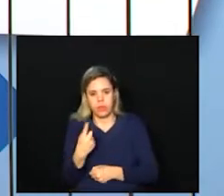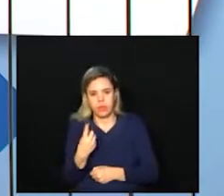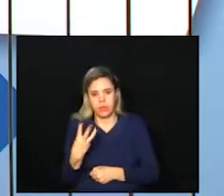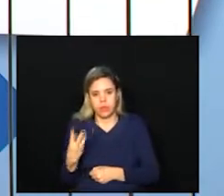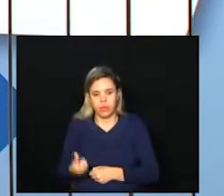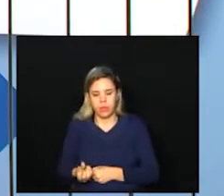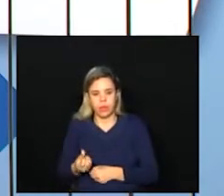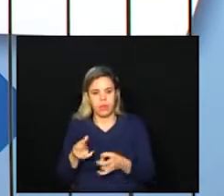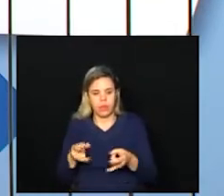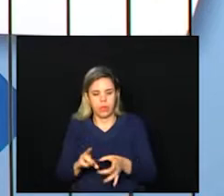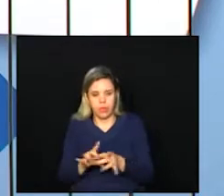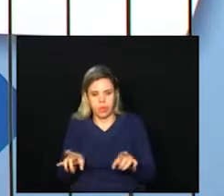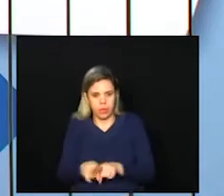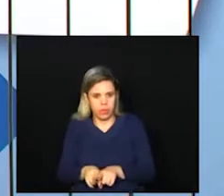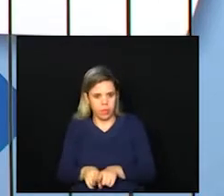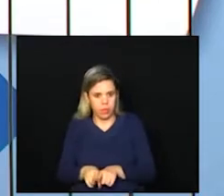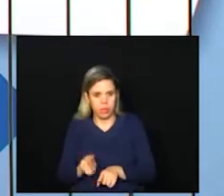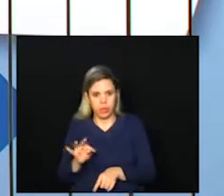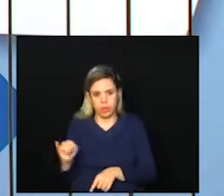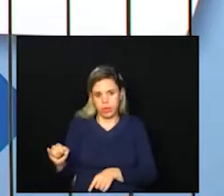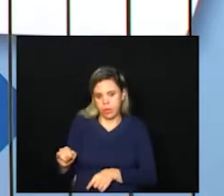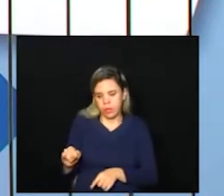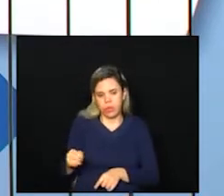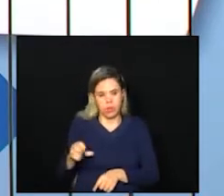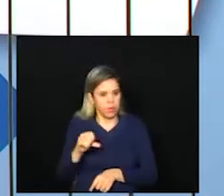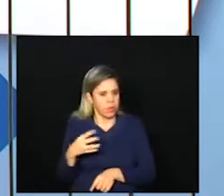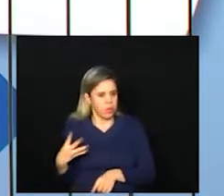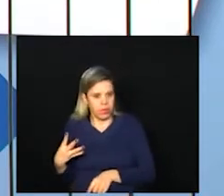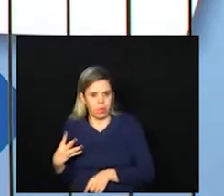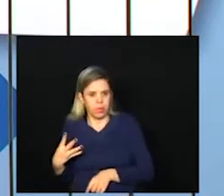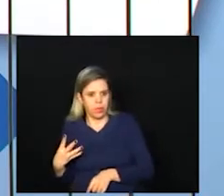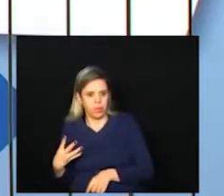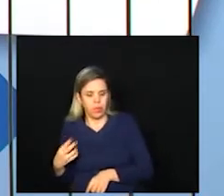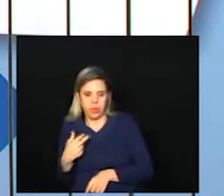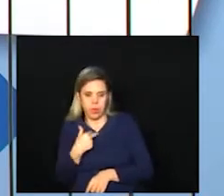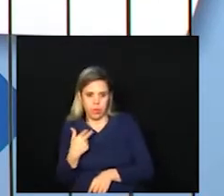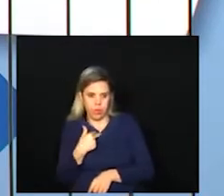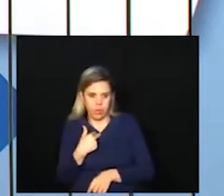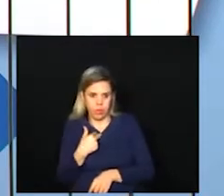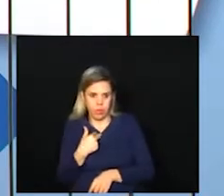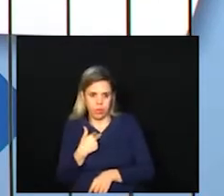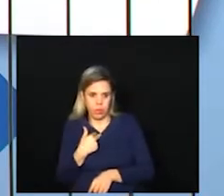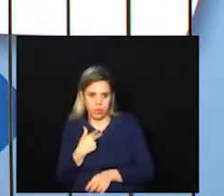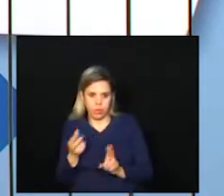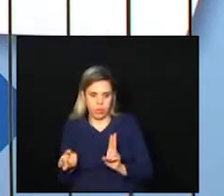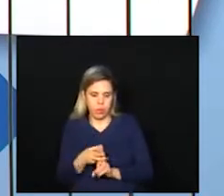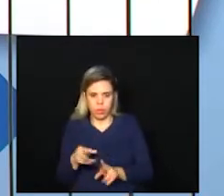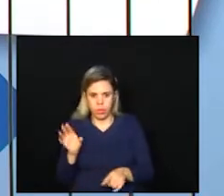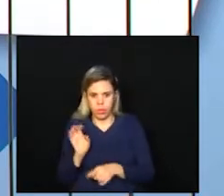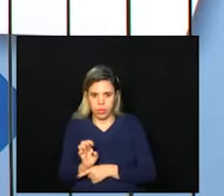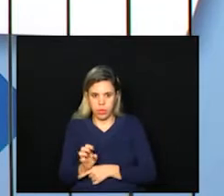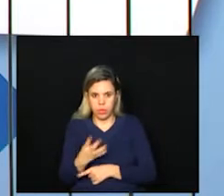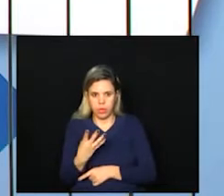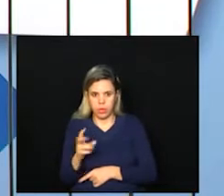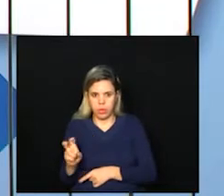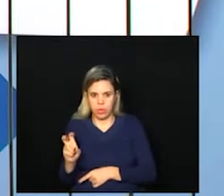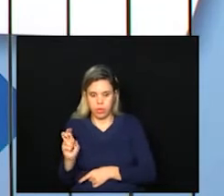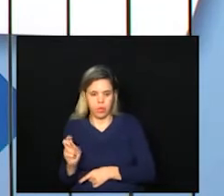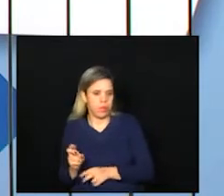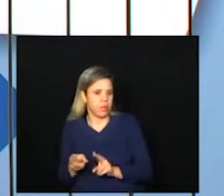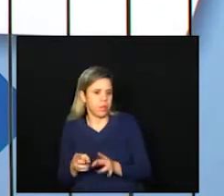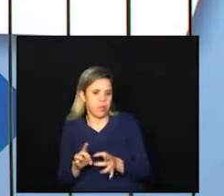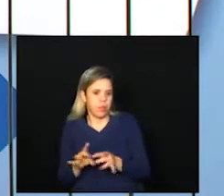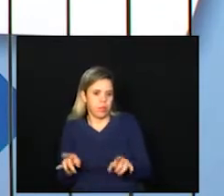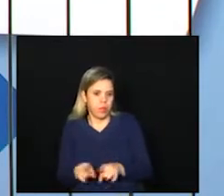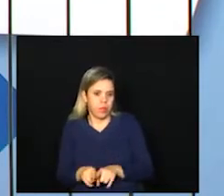136 leitos disponíveis em UTI, 94 estavam ocupados. No SUS estadual, 45 leitos